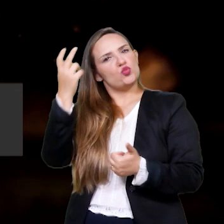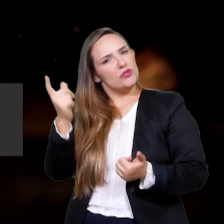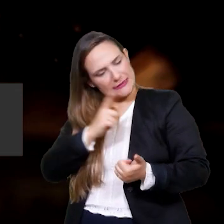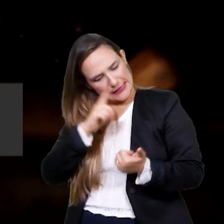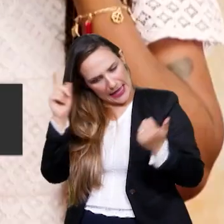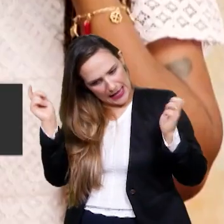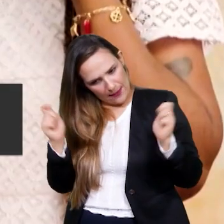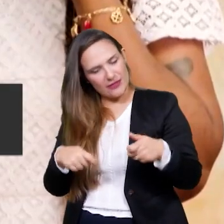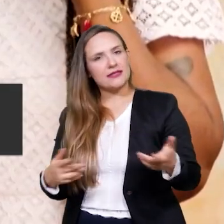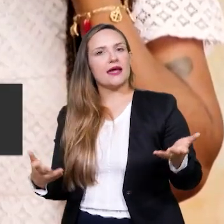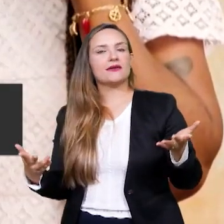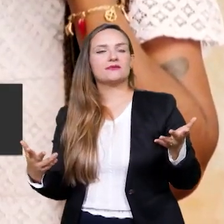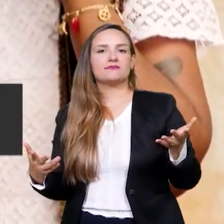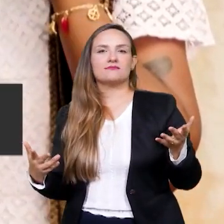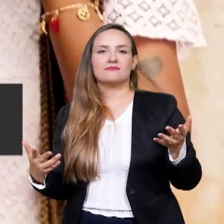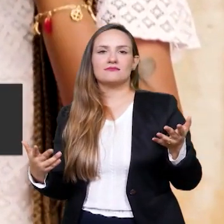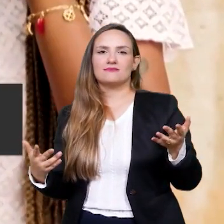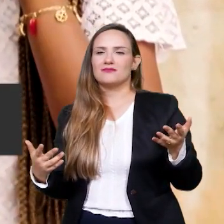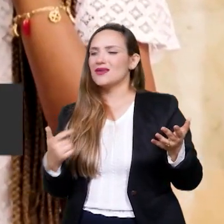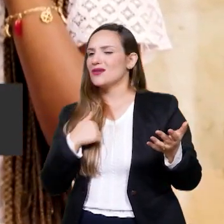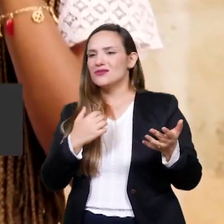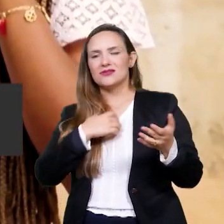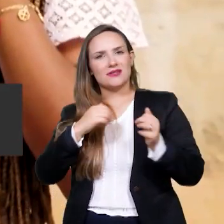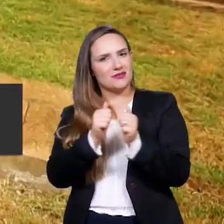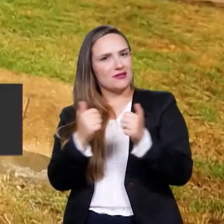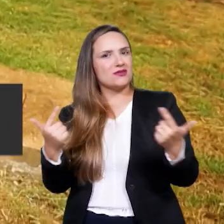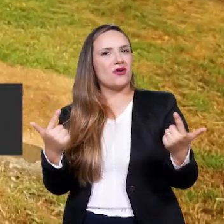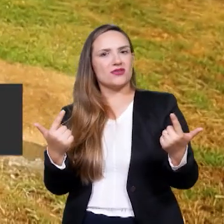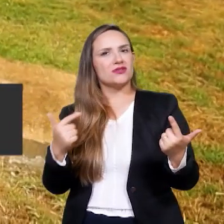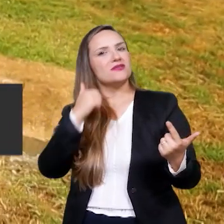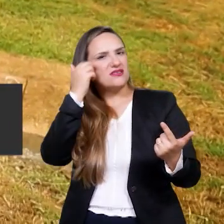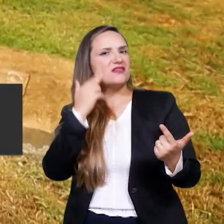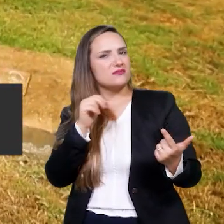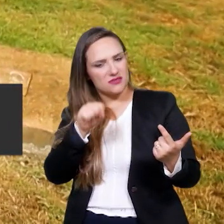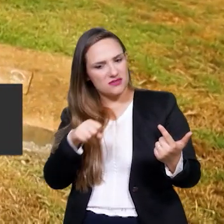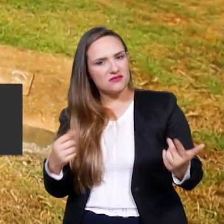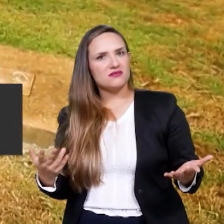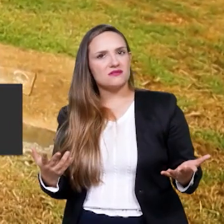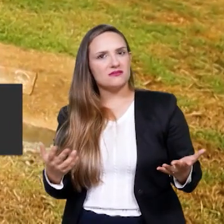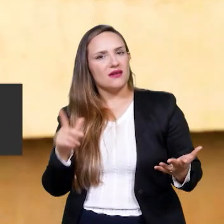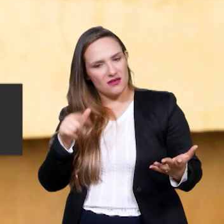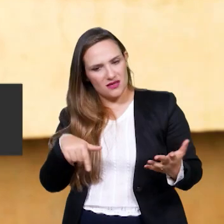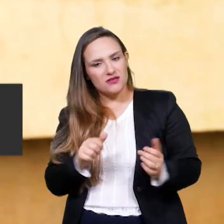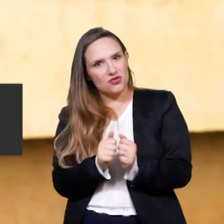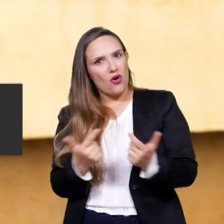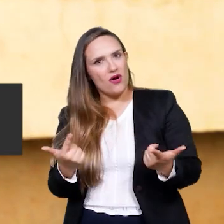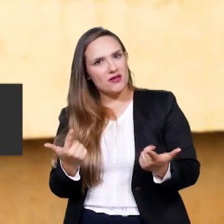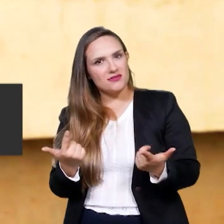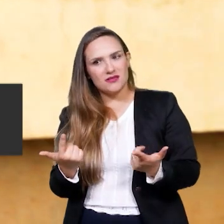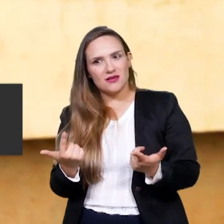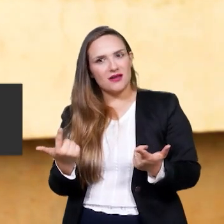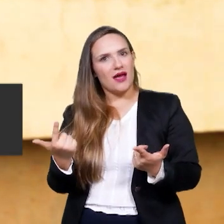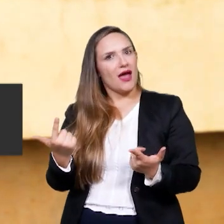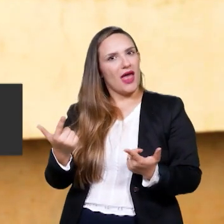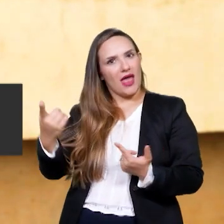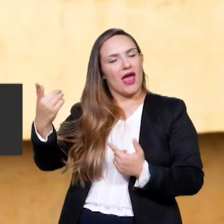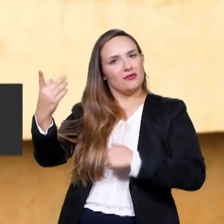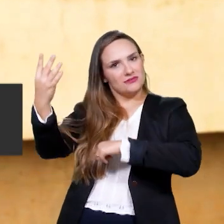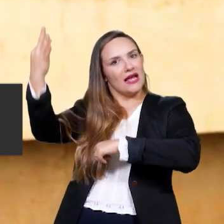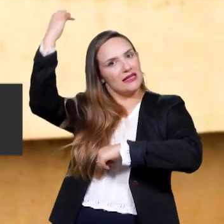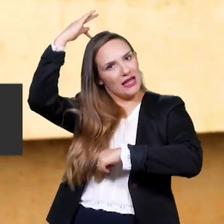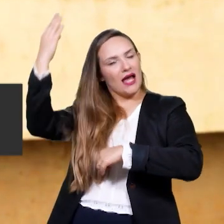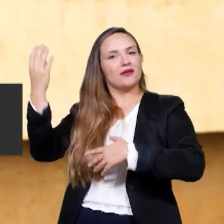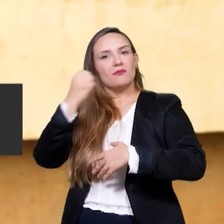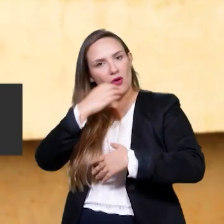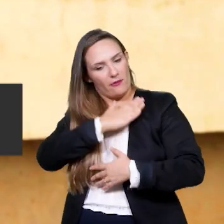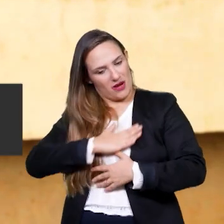cultura de uma maneira geral. Cara, é um privilégio você ser negro. A verdade é essa, que é um privilégio. Uma satisfação. Satisfação.